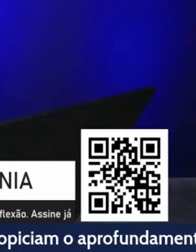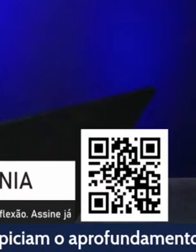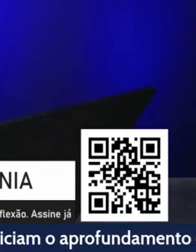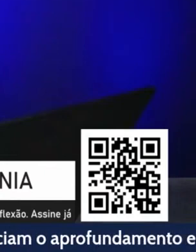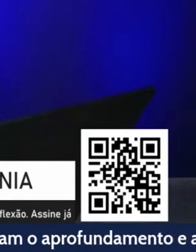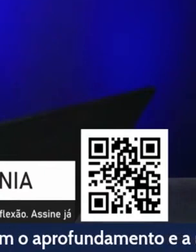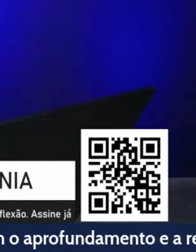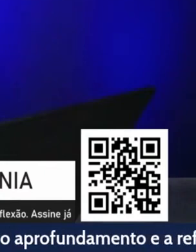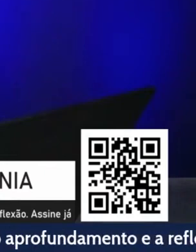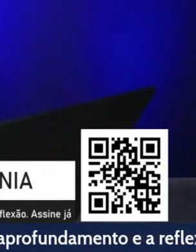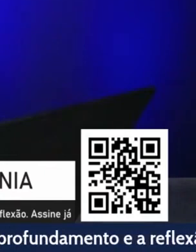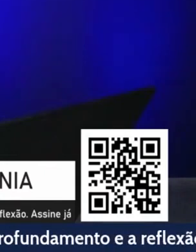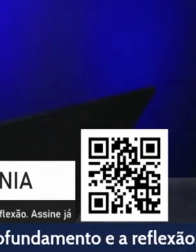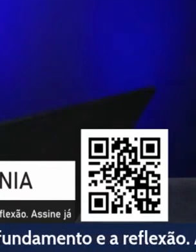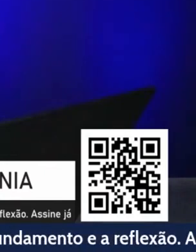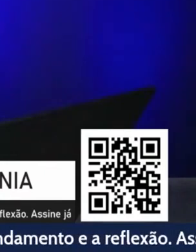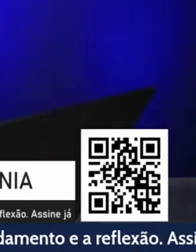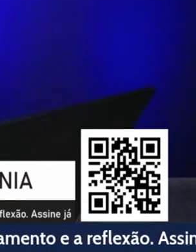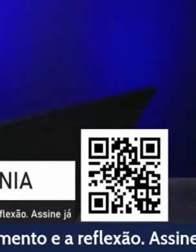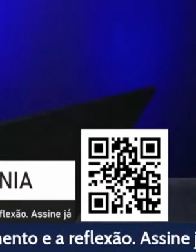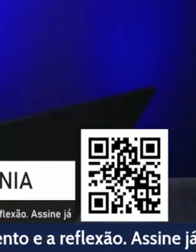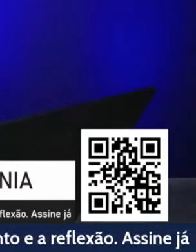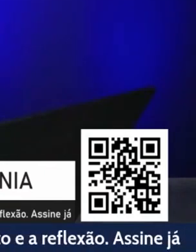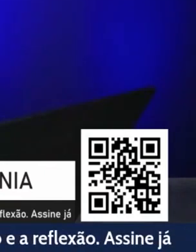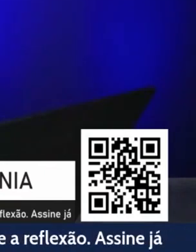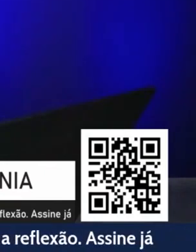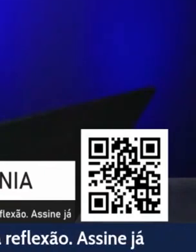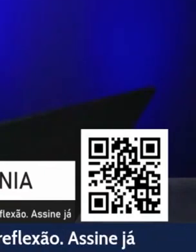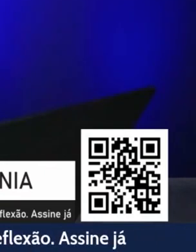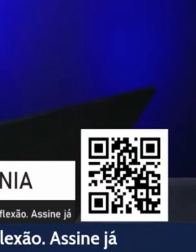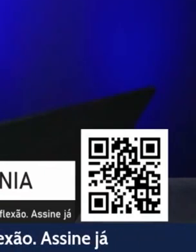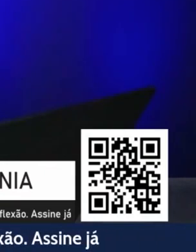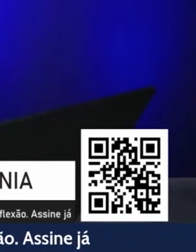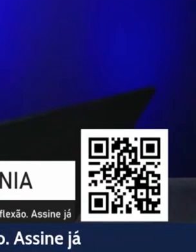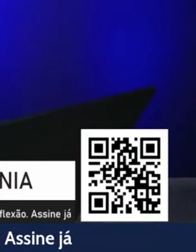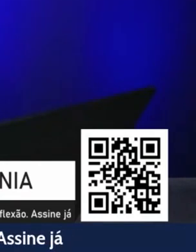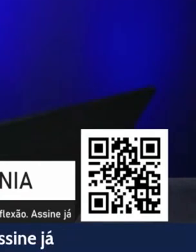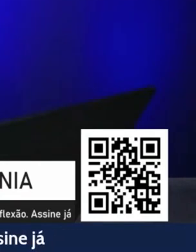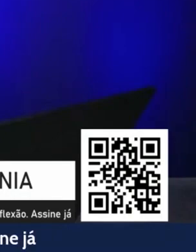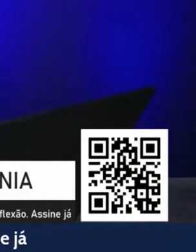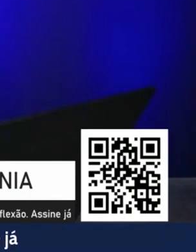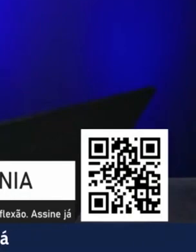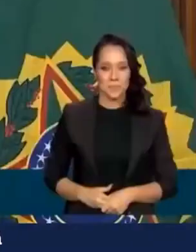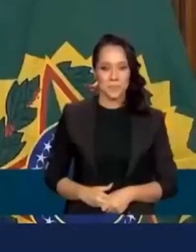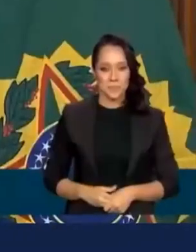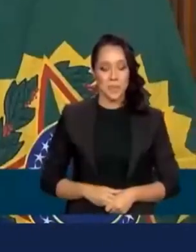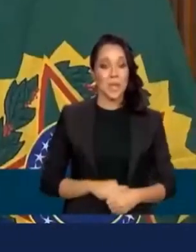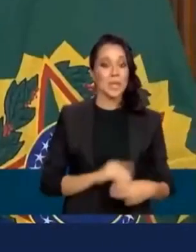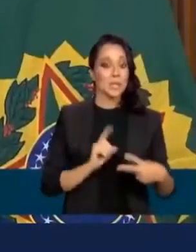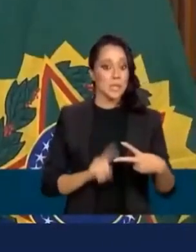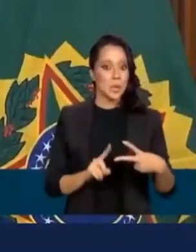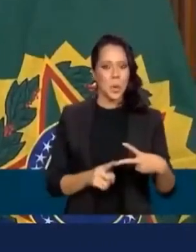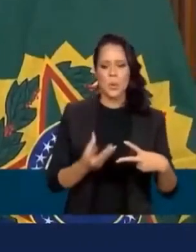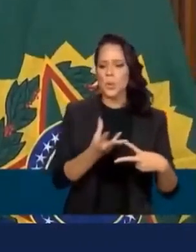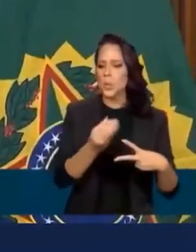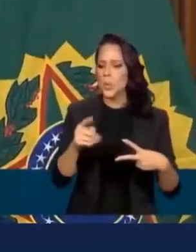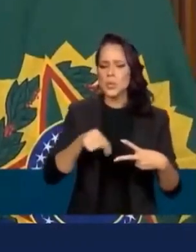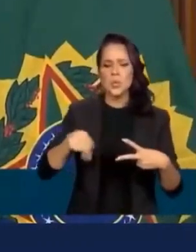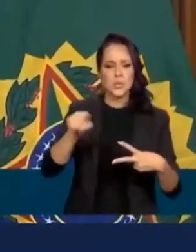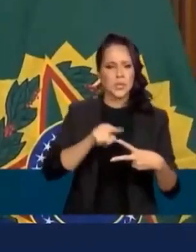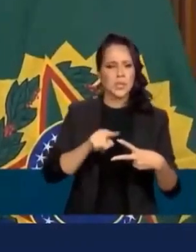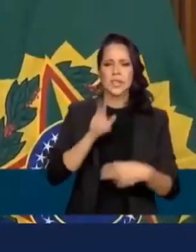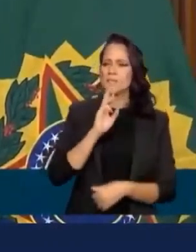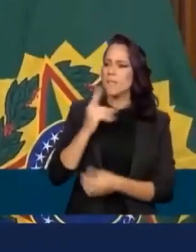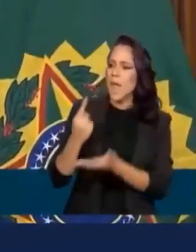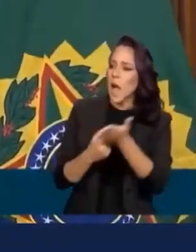e a gente vai assistir Então esse último VT E aí sim eu parto para análise do Wilson Lima muito de vocês são resultados